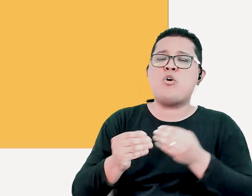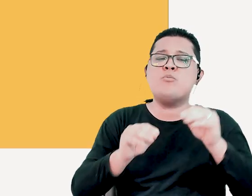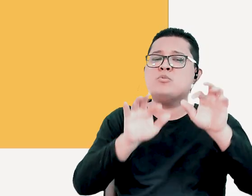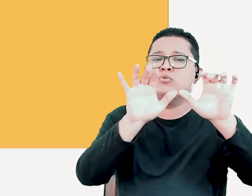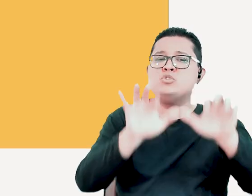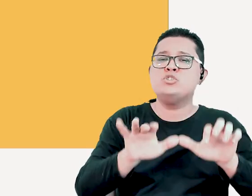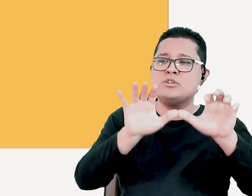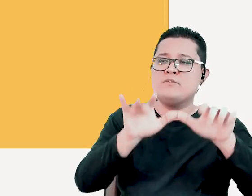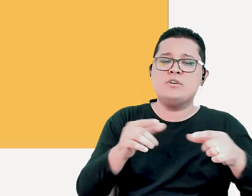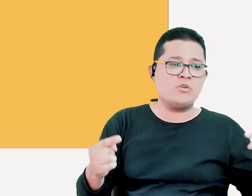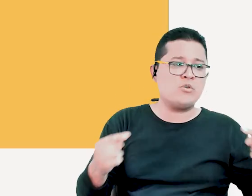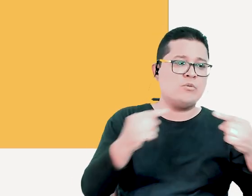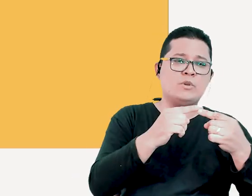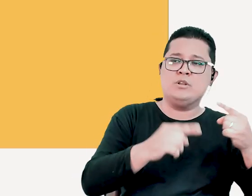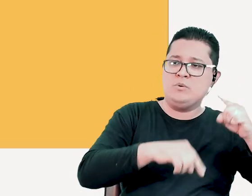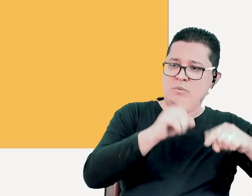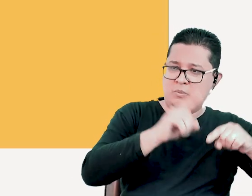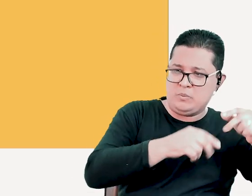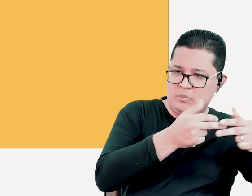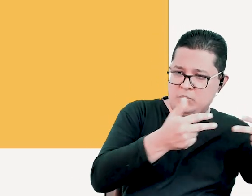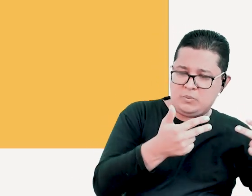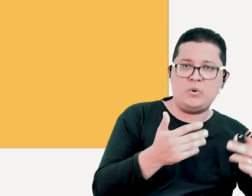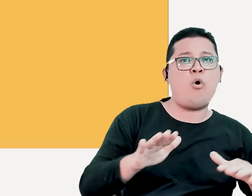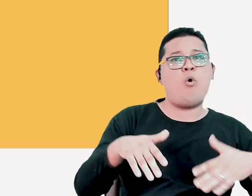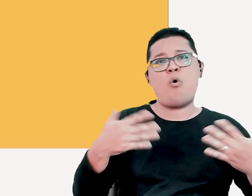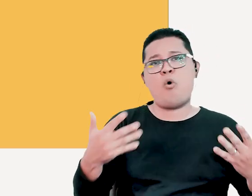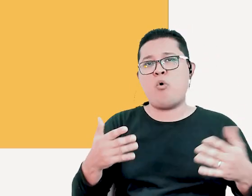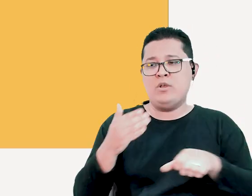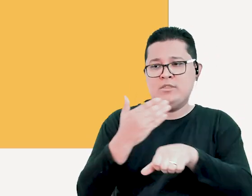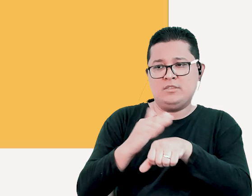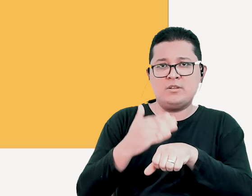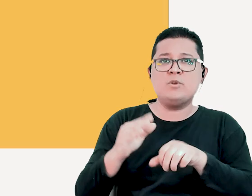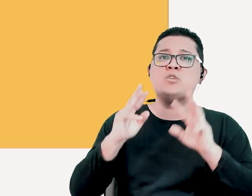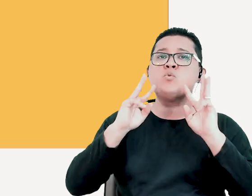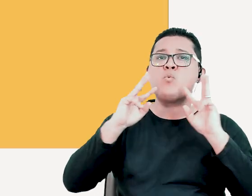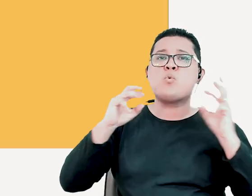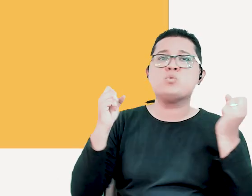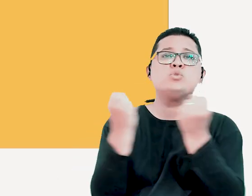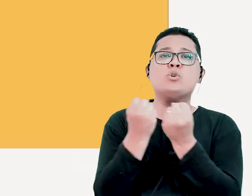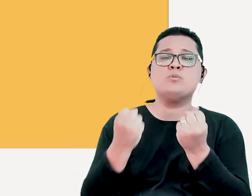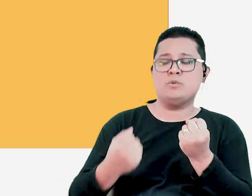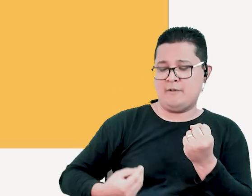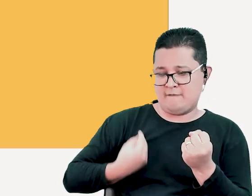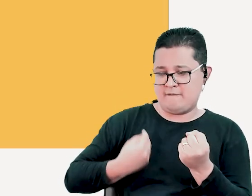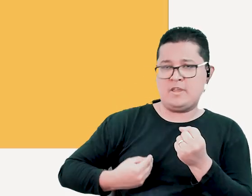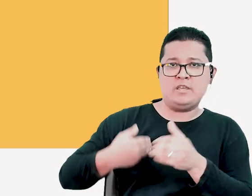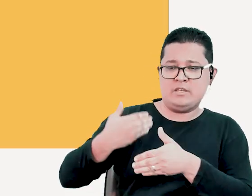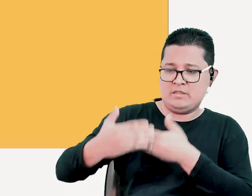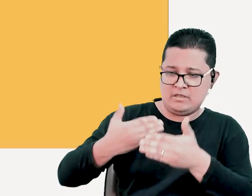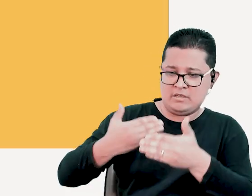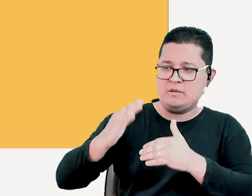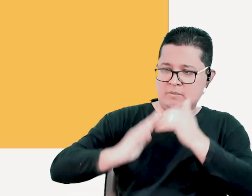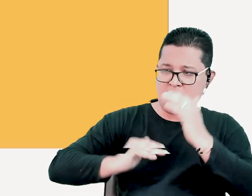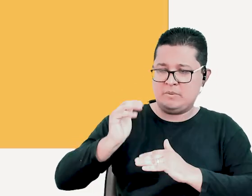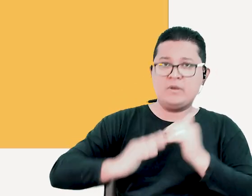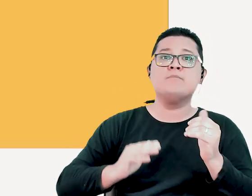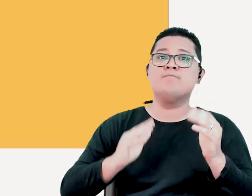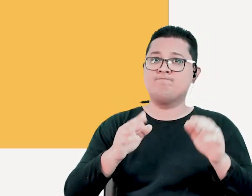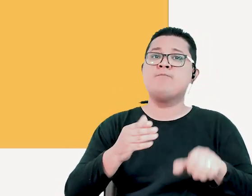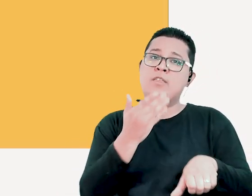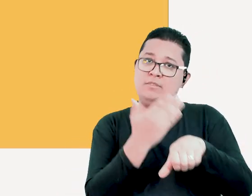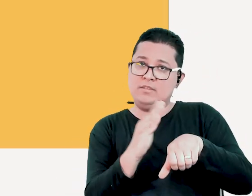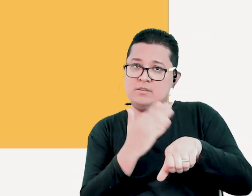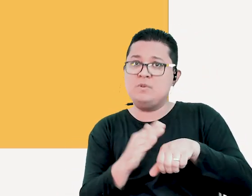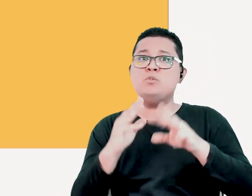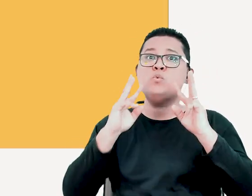treinamentos e workshops mais voltados ali para a prática do dia a dia. Enfim, treinamentos e workshops são super importantes para